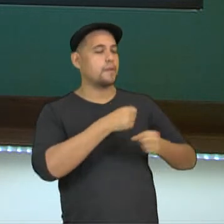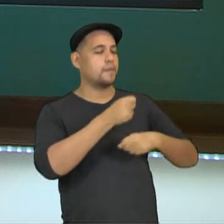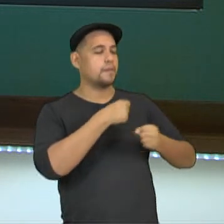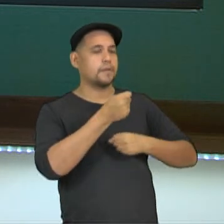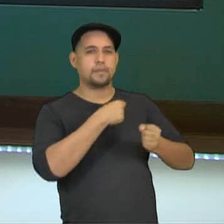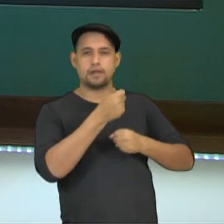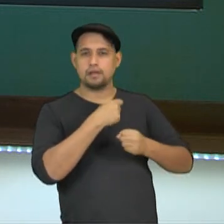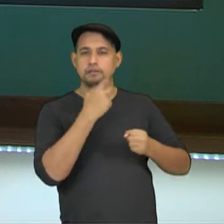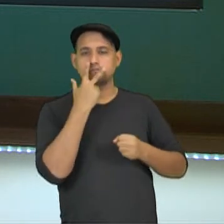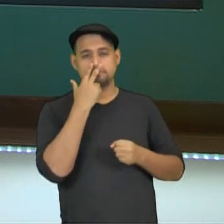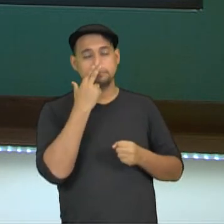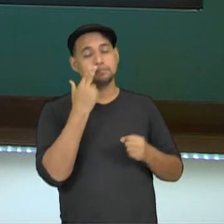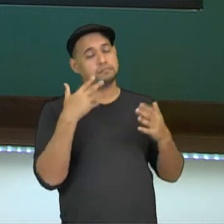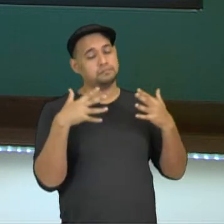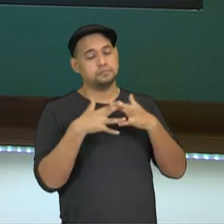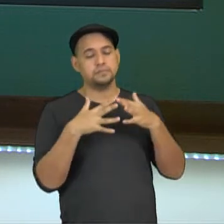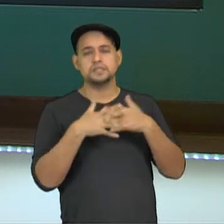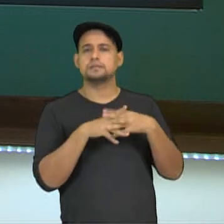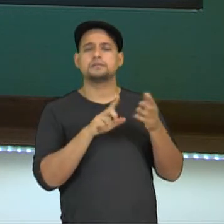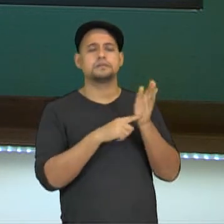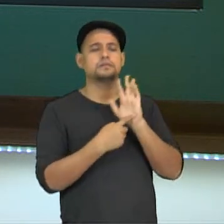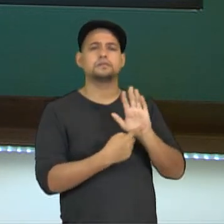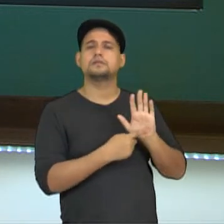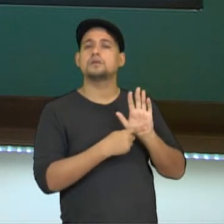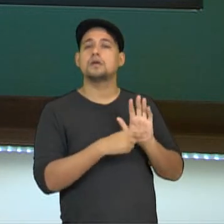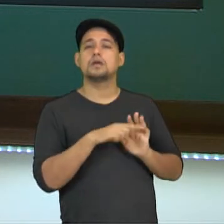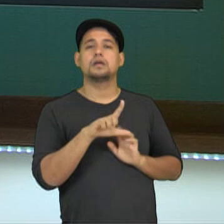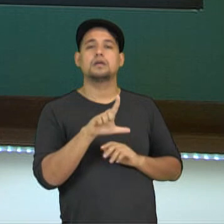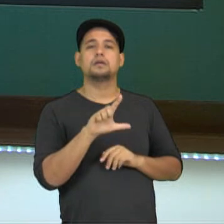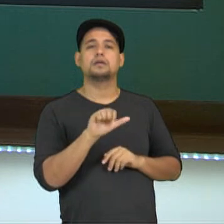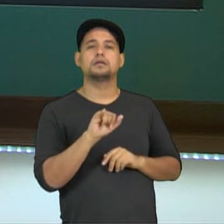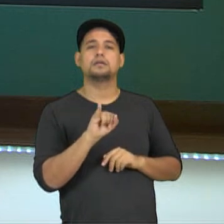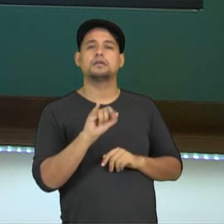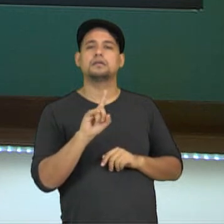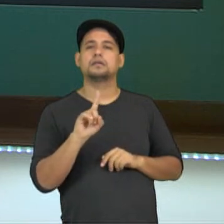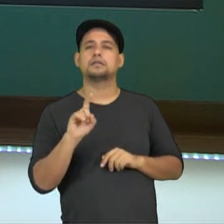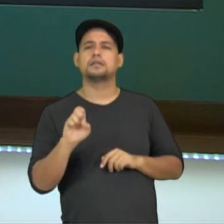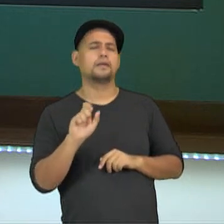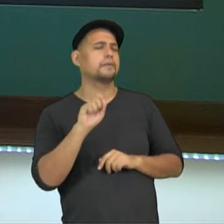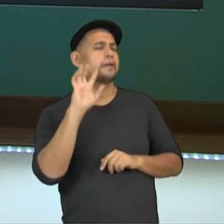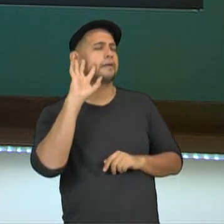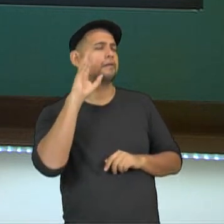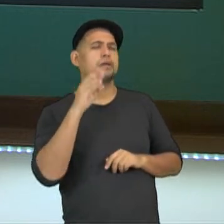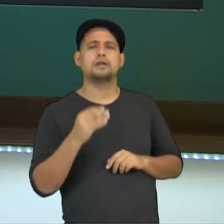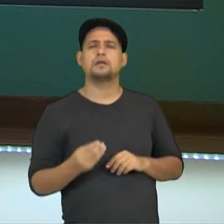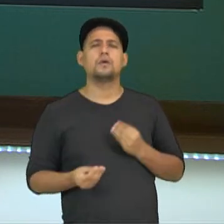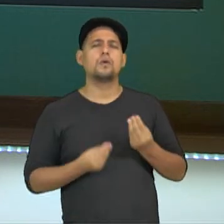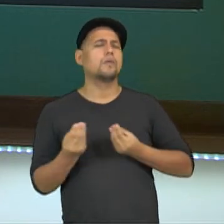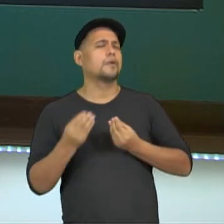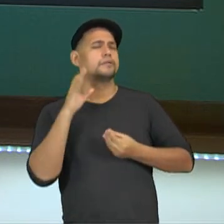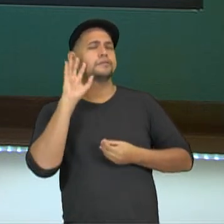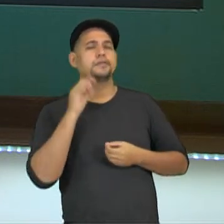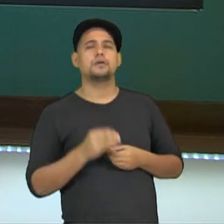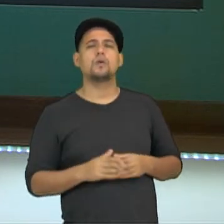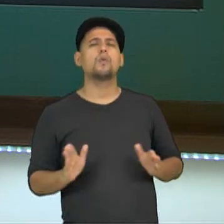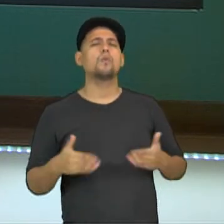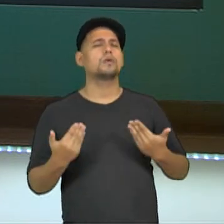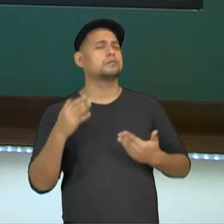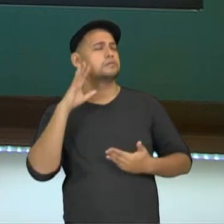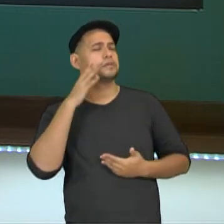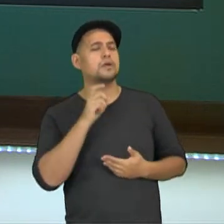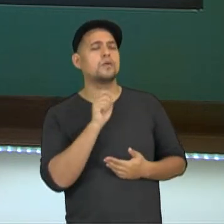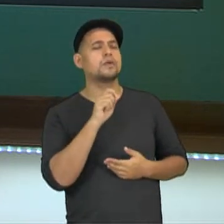talvez por isso a confusão, apresenta também o lead, o que aconteceu, quando, como, onde, com